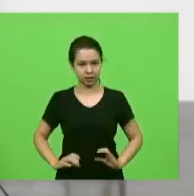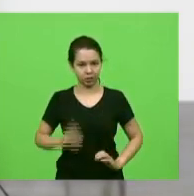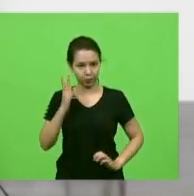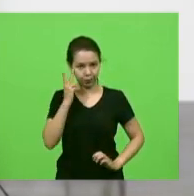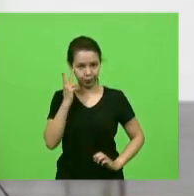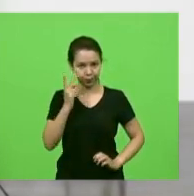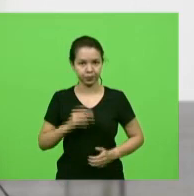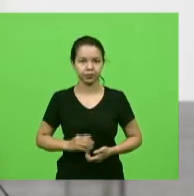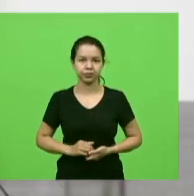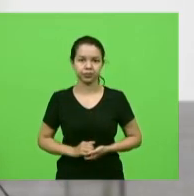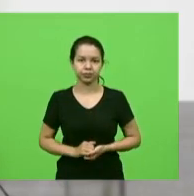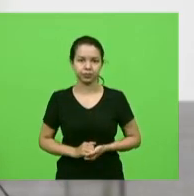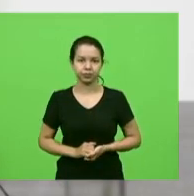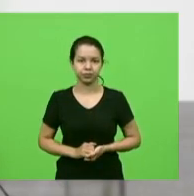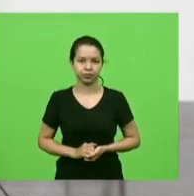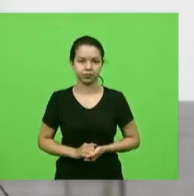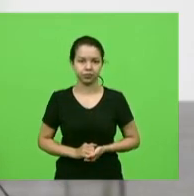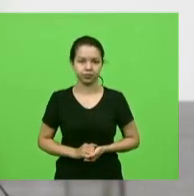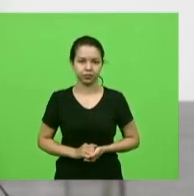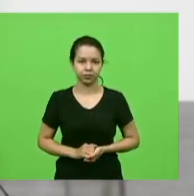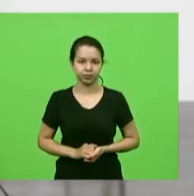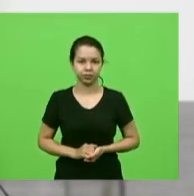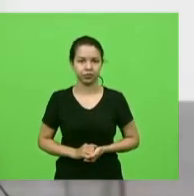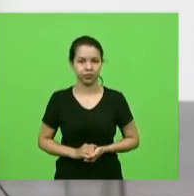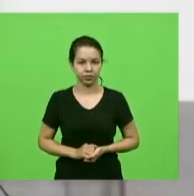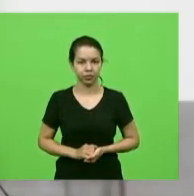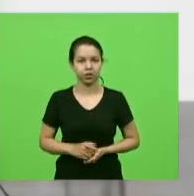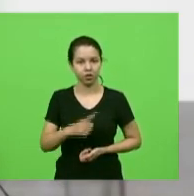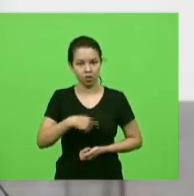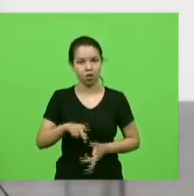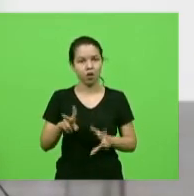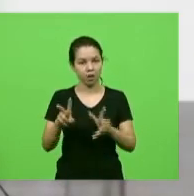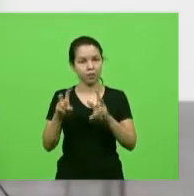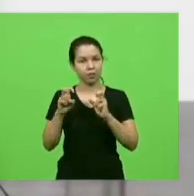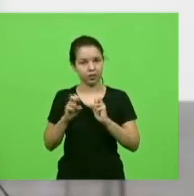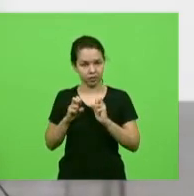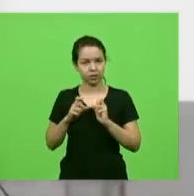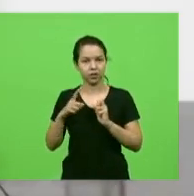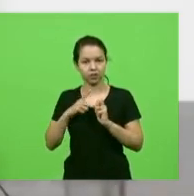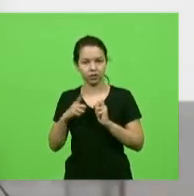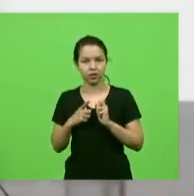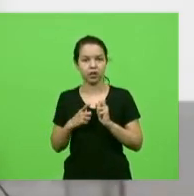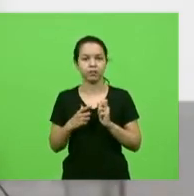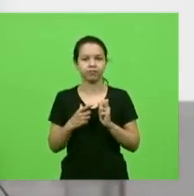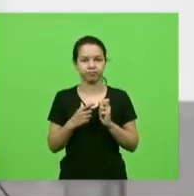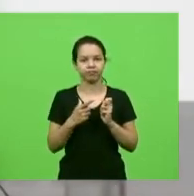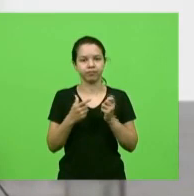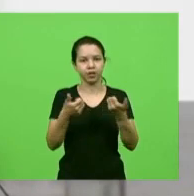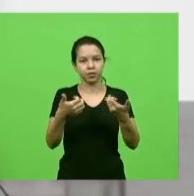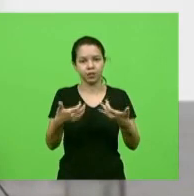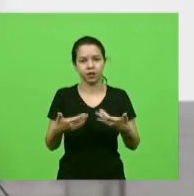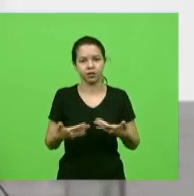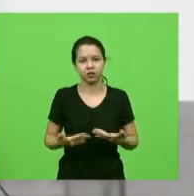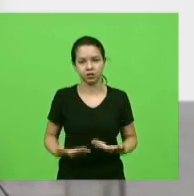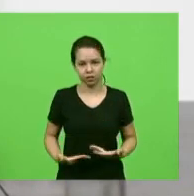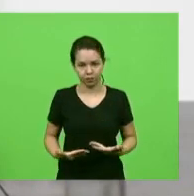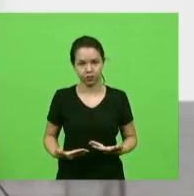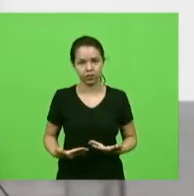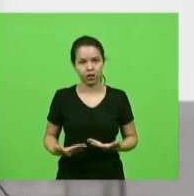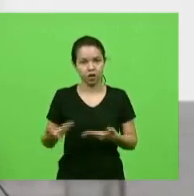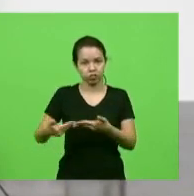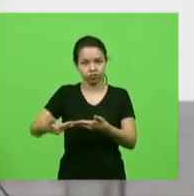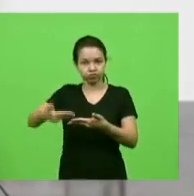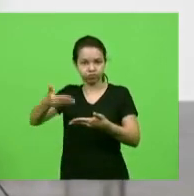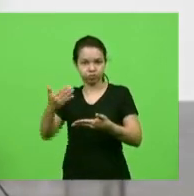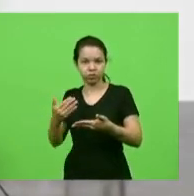E a razão é notável. As prerrogativas parlamentares por si não ensejam o direito de petição